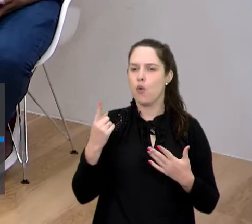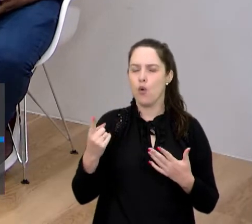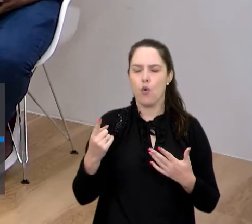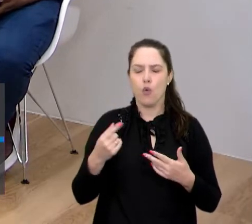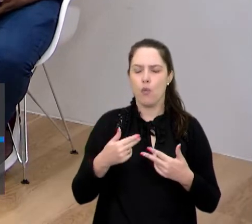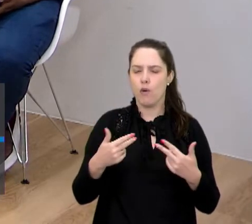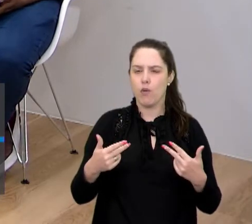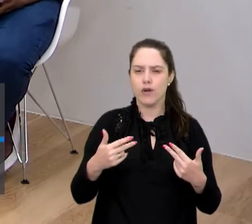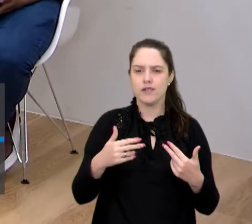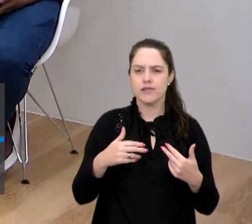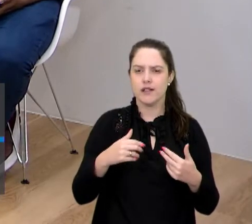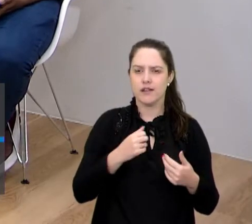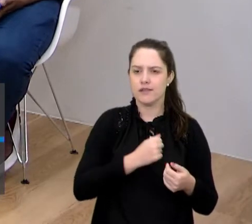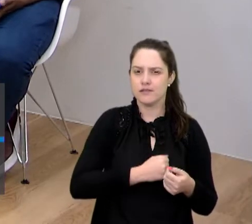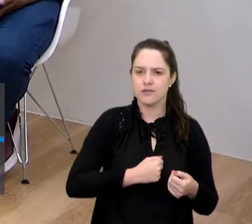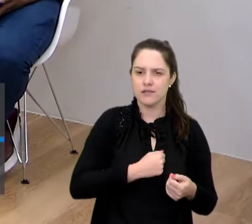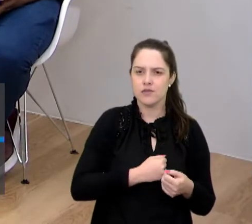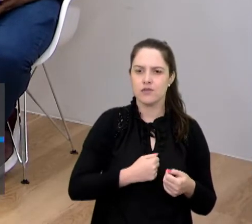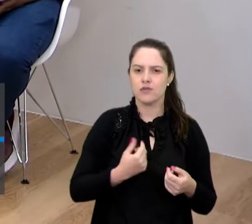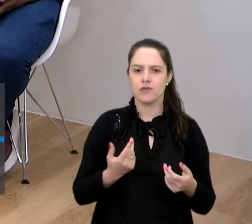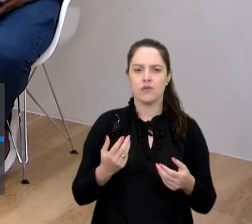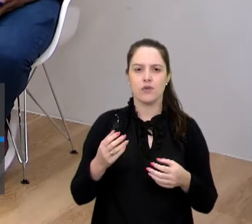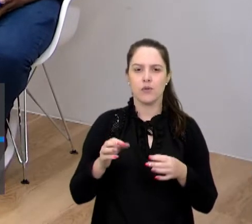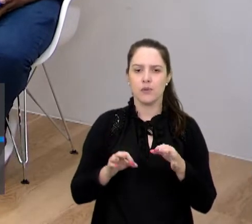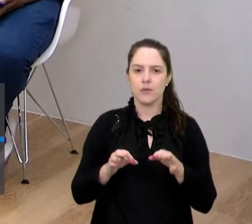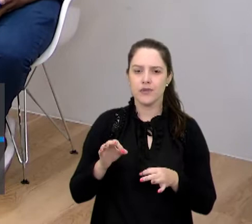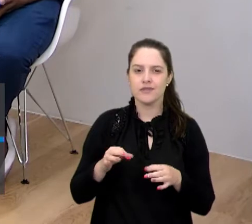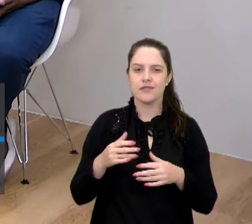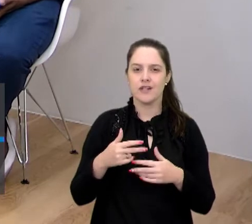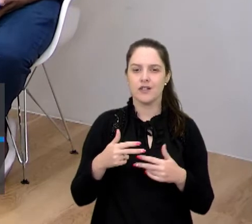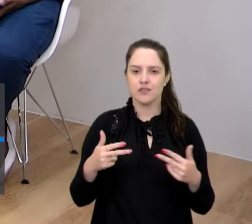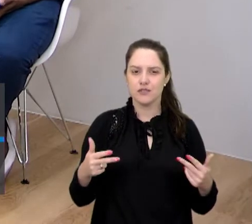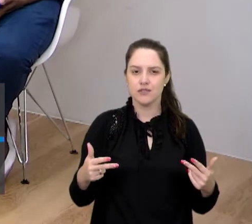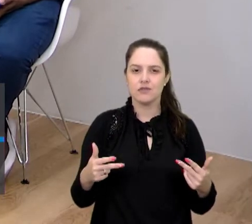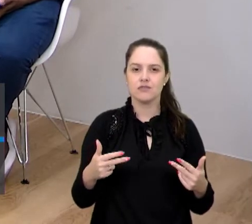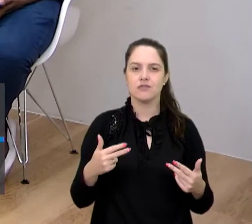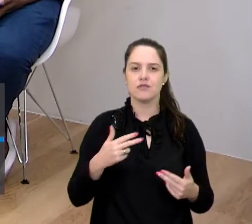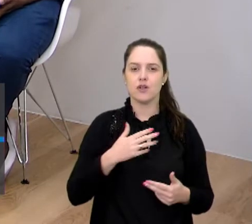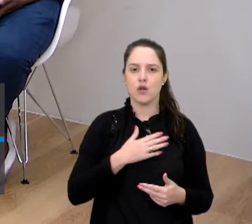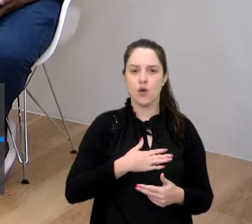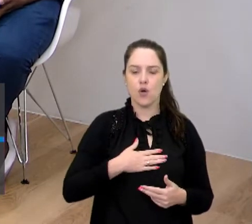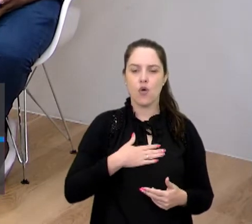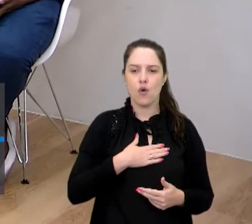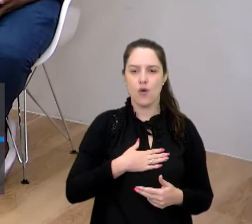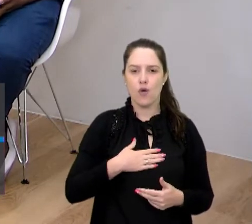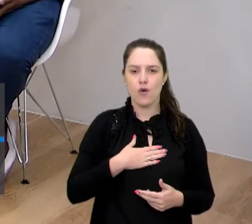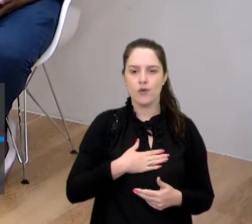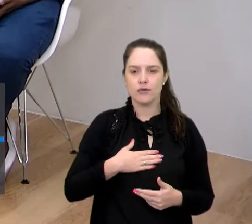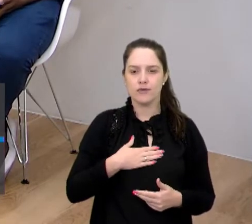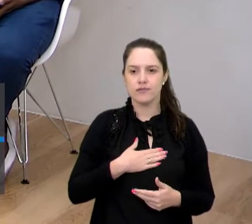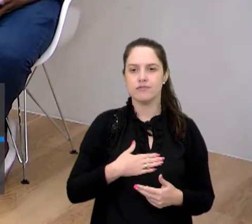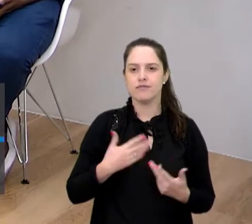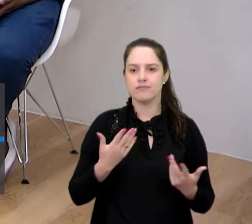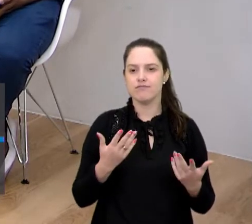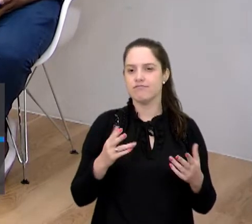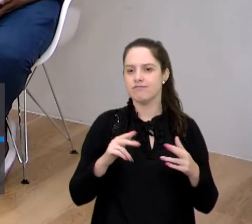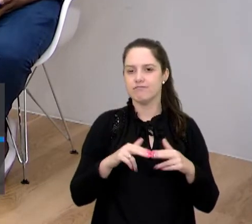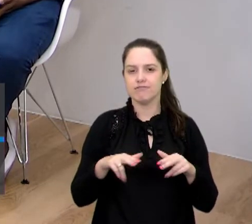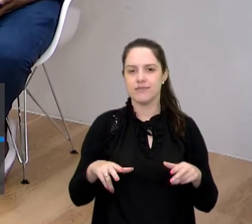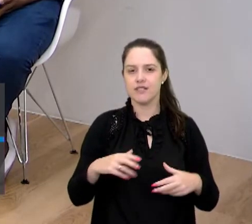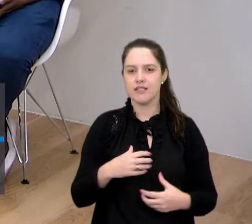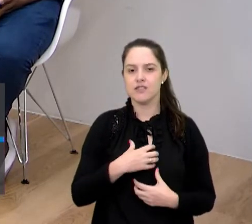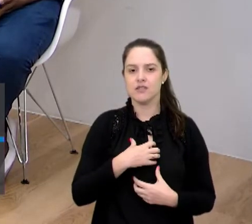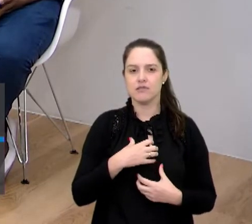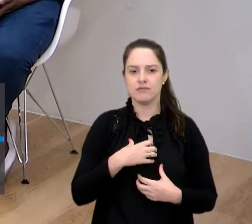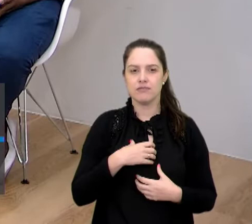lugar e agora o progresso chegou e mudou tudo. Idosos, né? Eu gosto de... Só que nesse caso, tudo isso era mato, tem outro sentido.